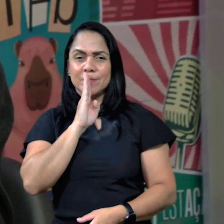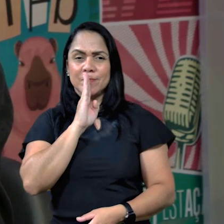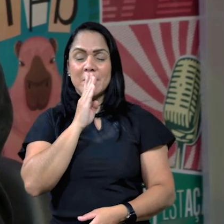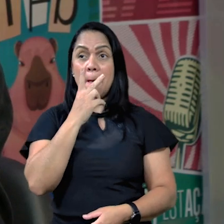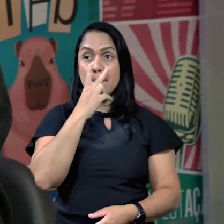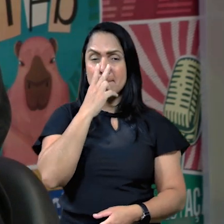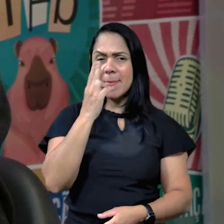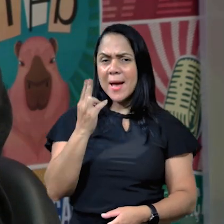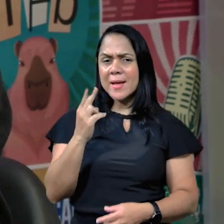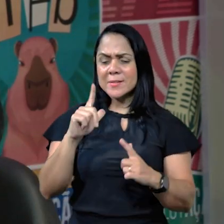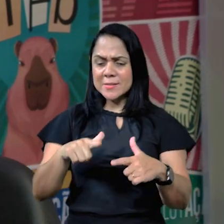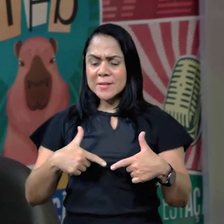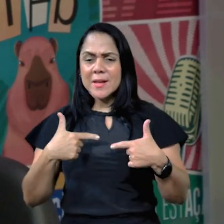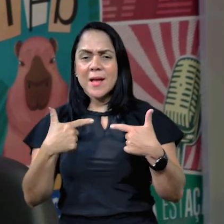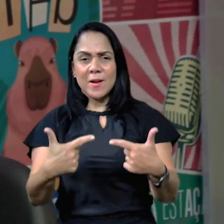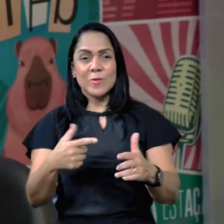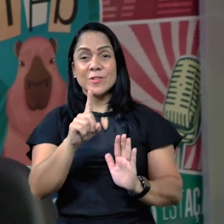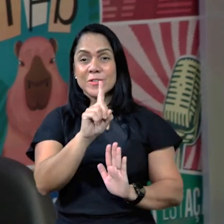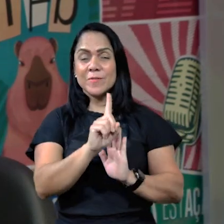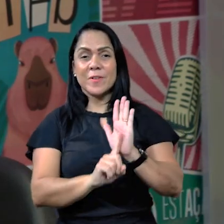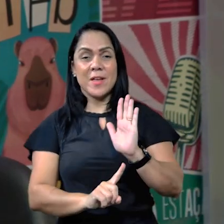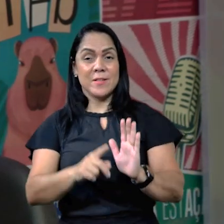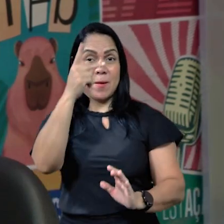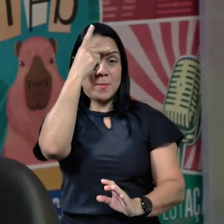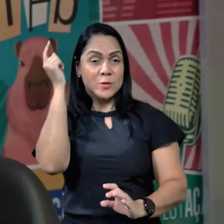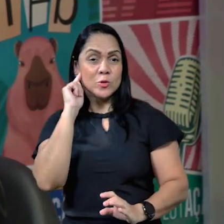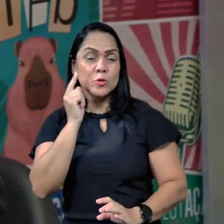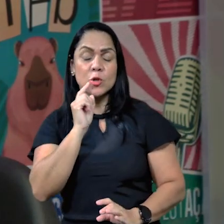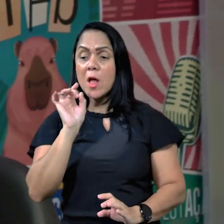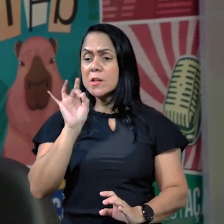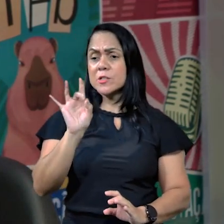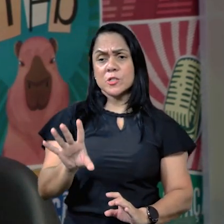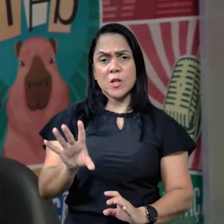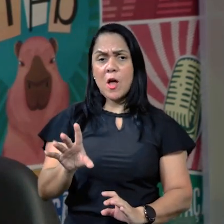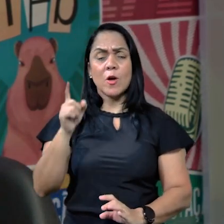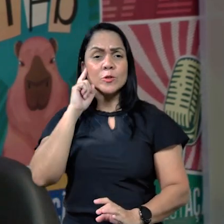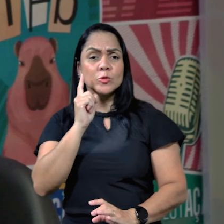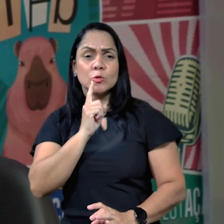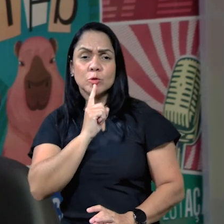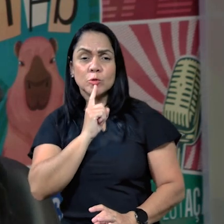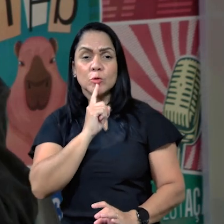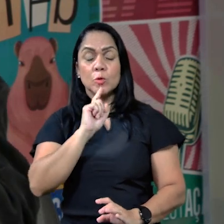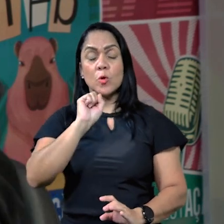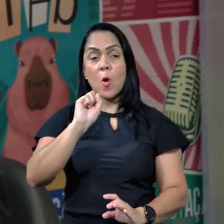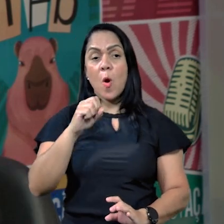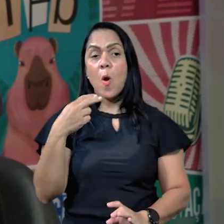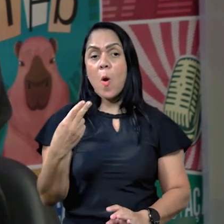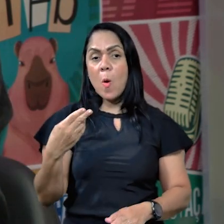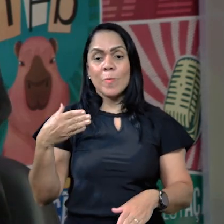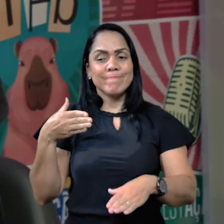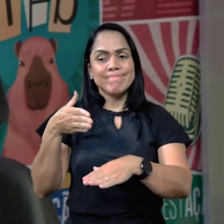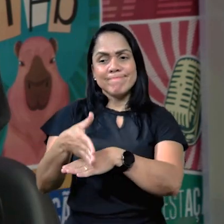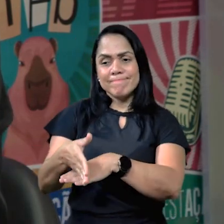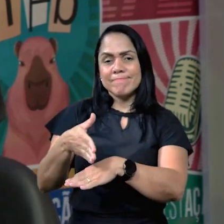luta em defesa do direito da pessoa surda é só da pessoa surda ou de pessoas que estão envolvidas diretamente. A luta da